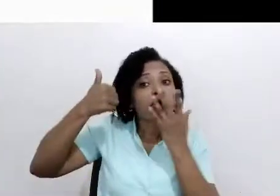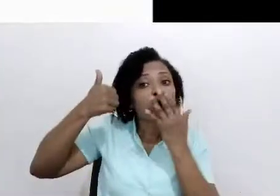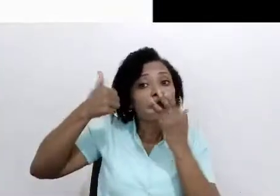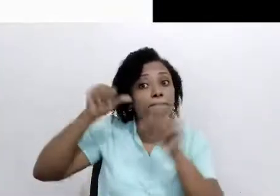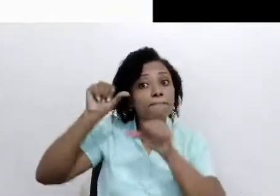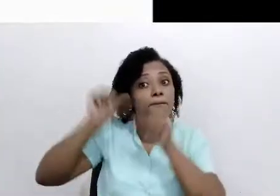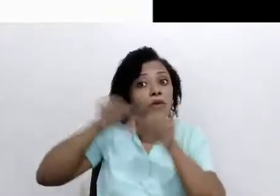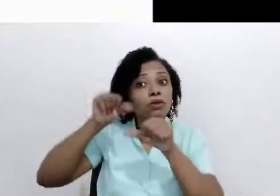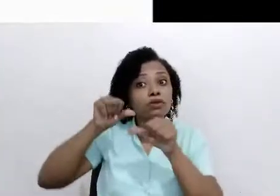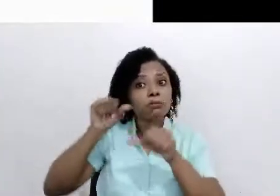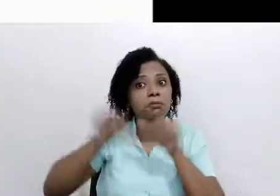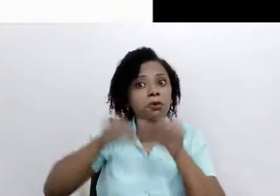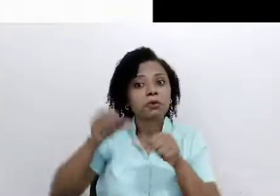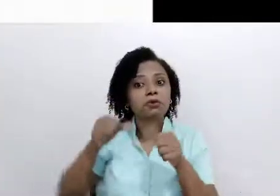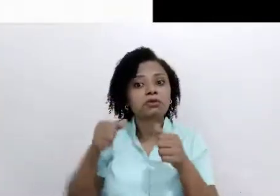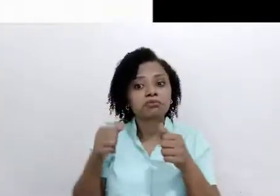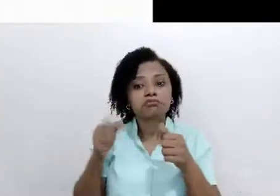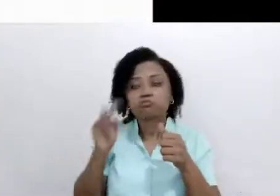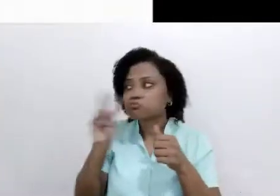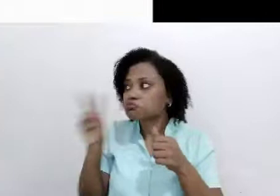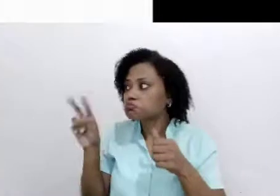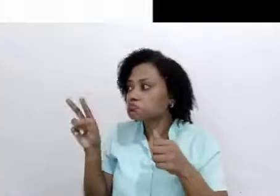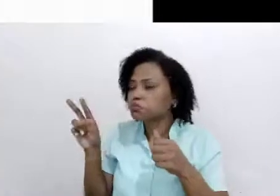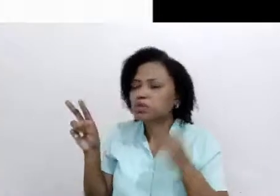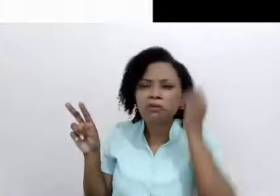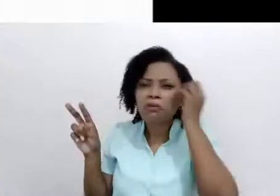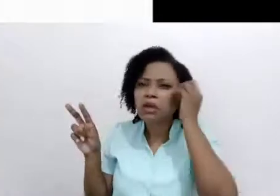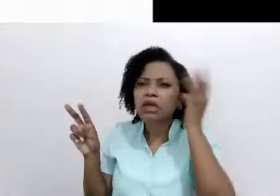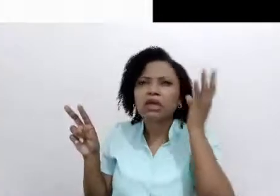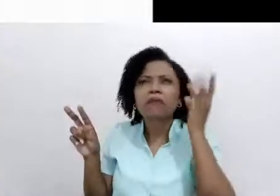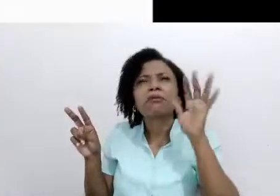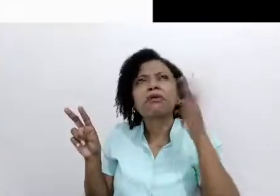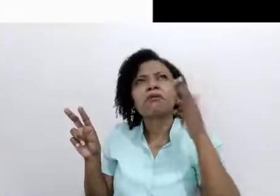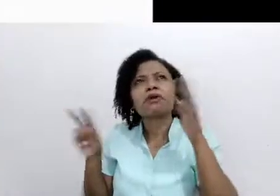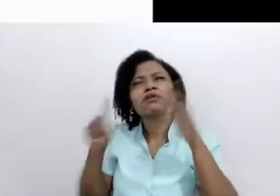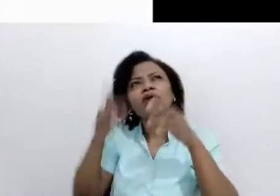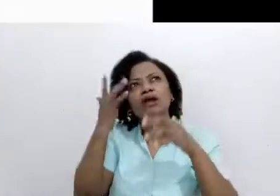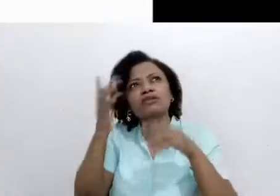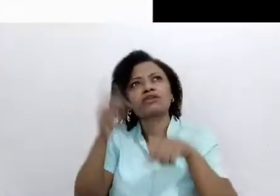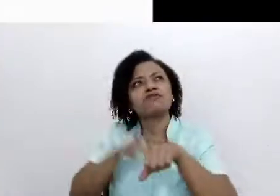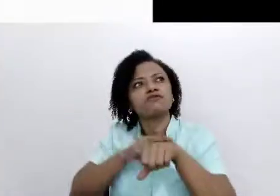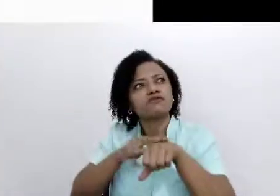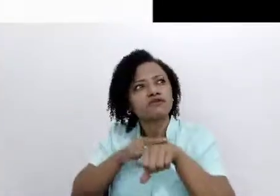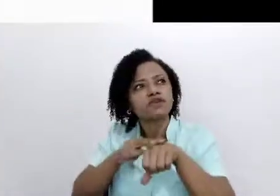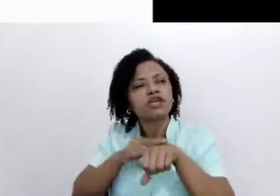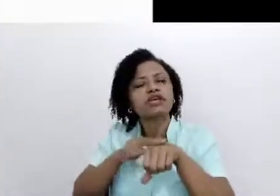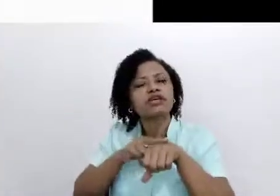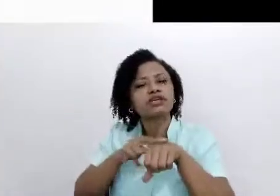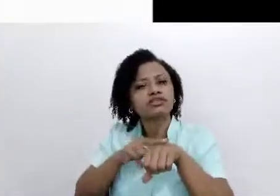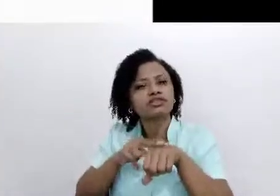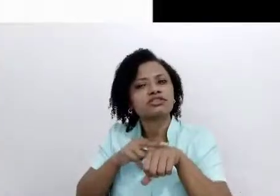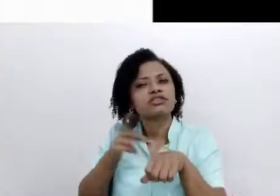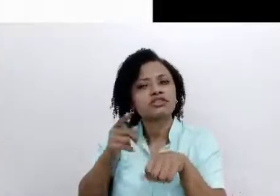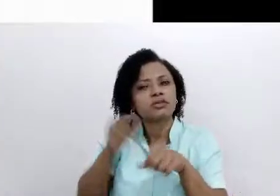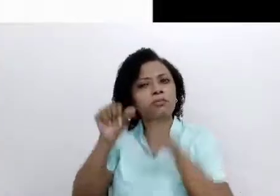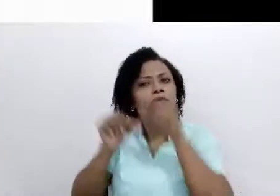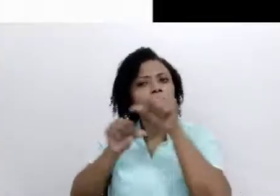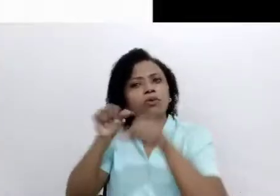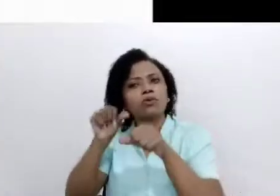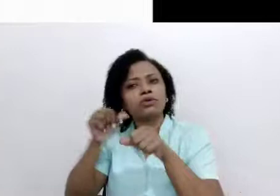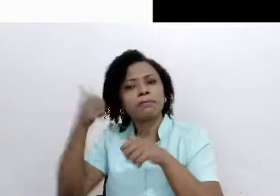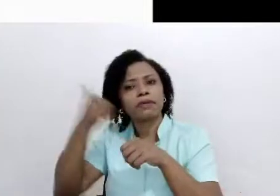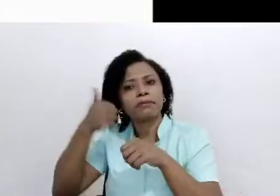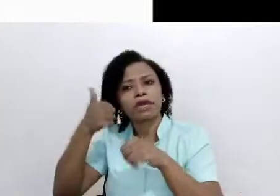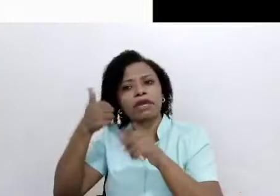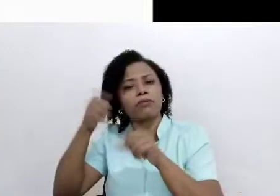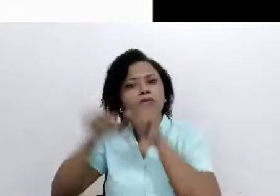primárias deixa de ser primária e o amarelo passa a ser primário. Eu não lembro bem qual, não sei se é o verde. Eu tiro o verde,